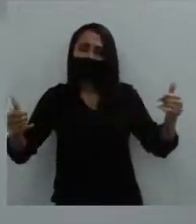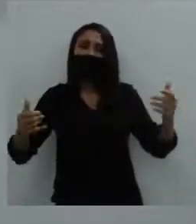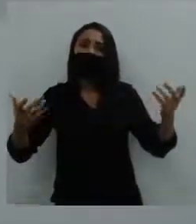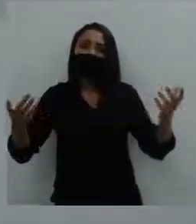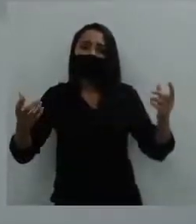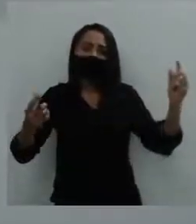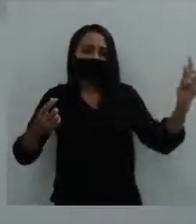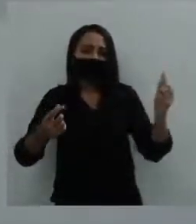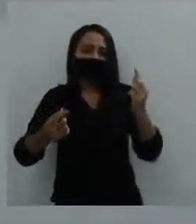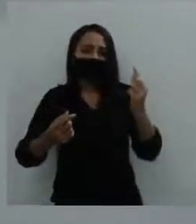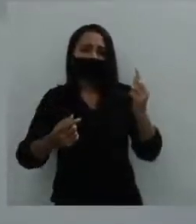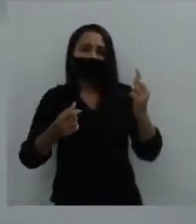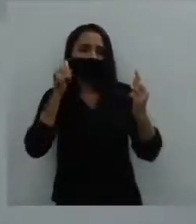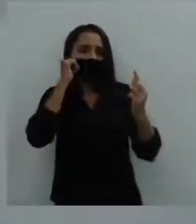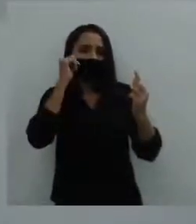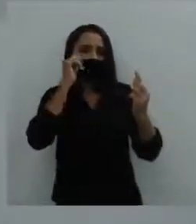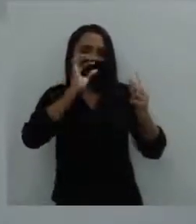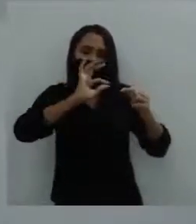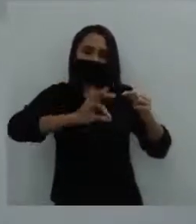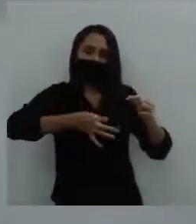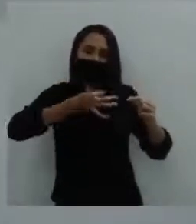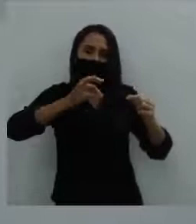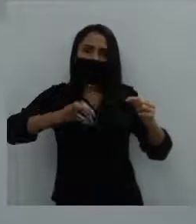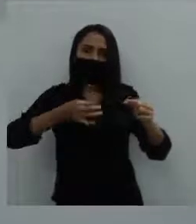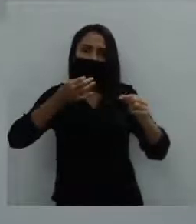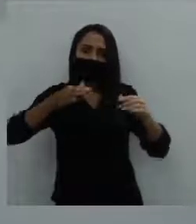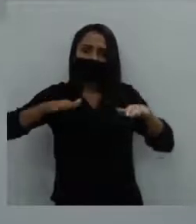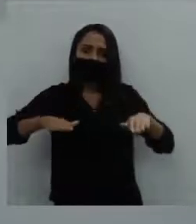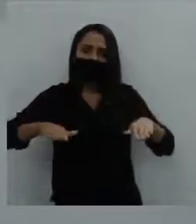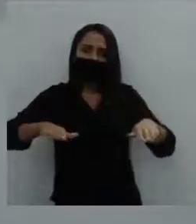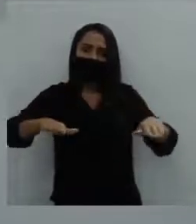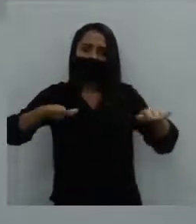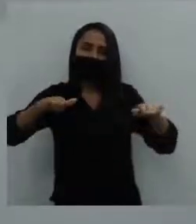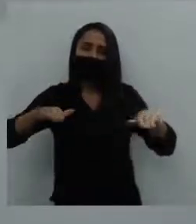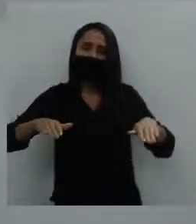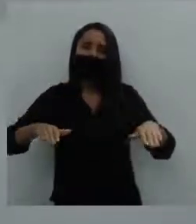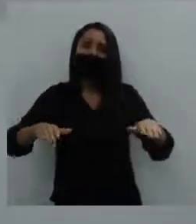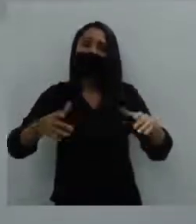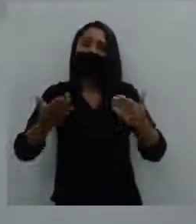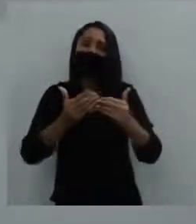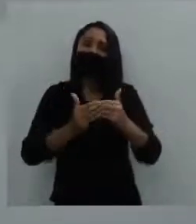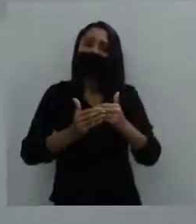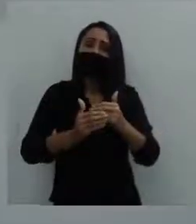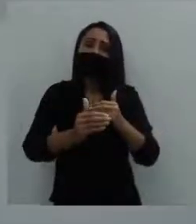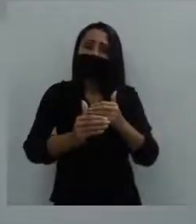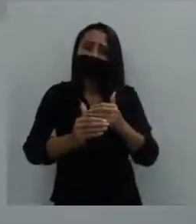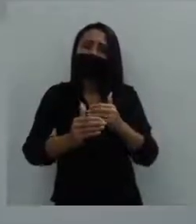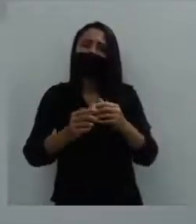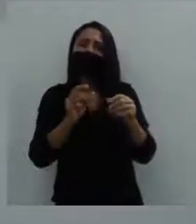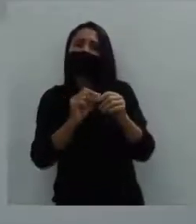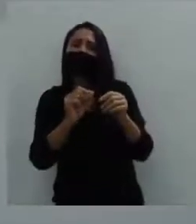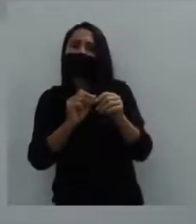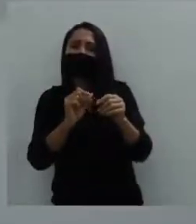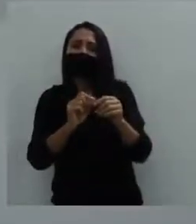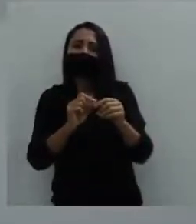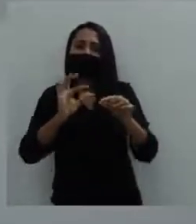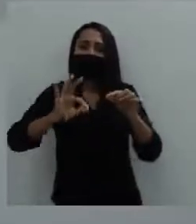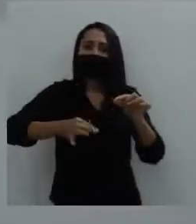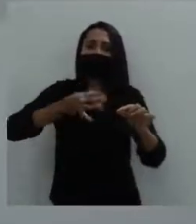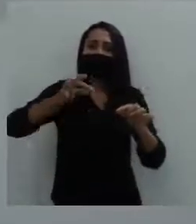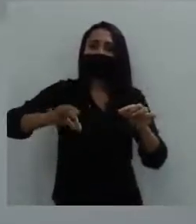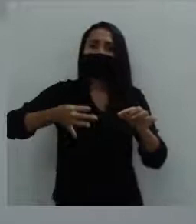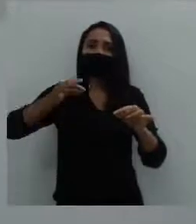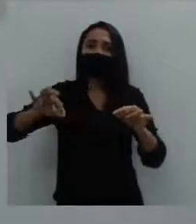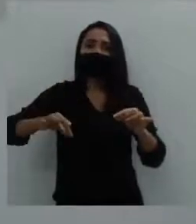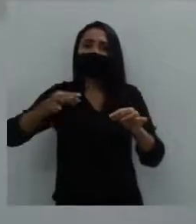costureira, era um vestido para uma dama da corte. O que aconteceu? Começou a obra e a agulha toda cheia